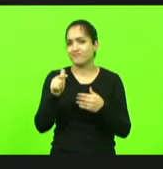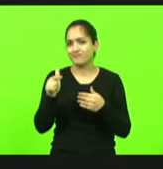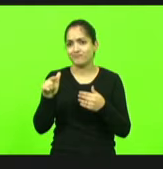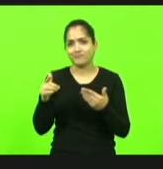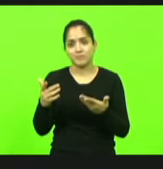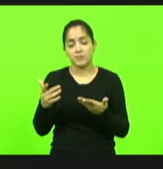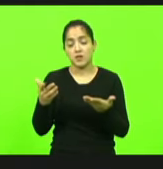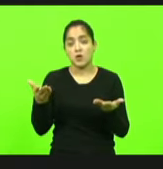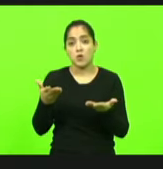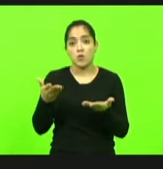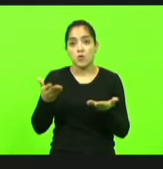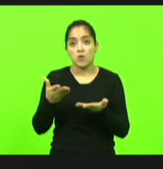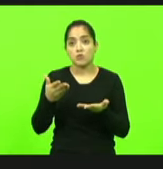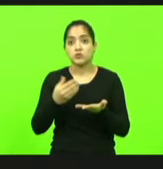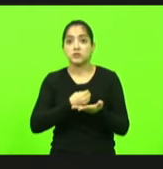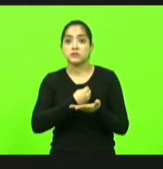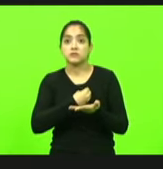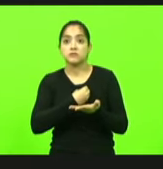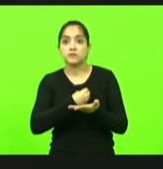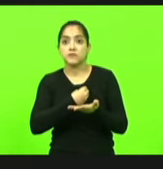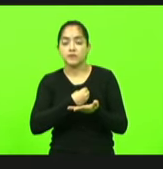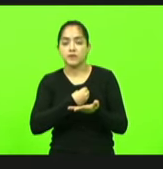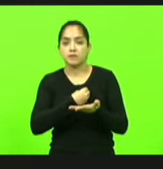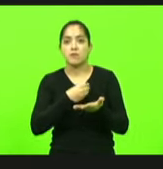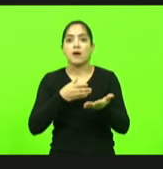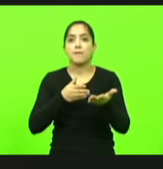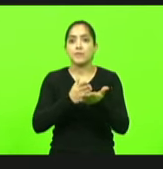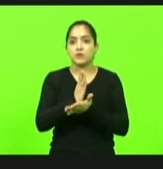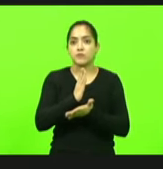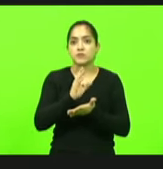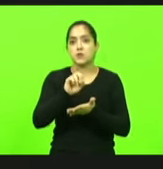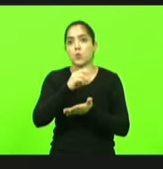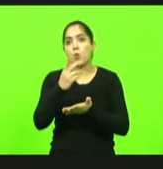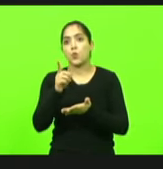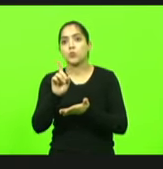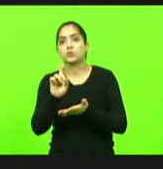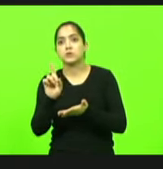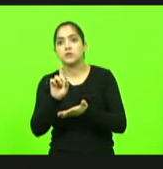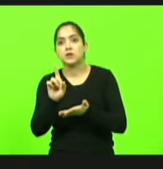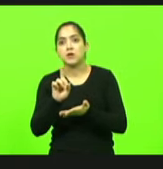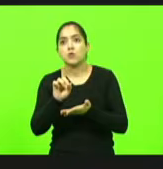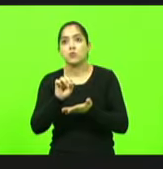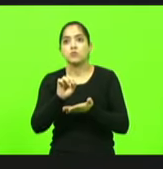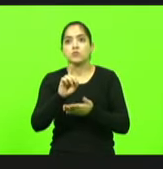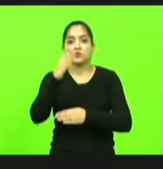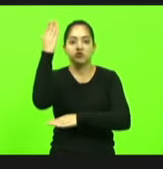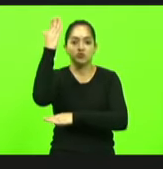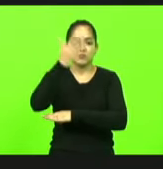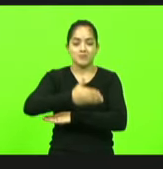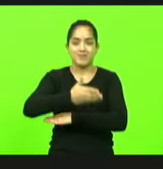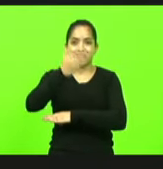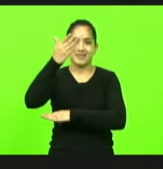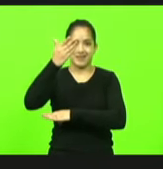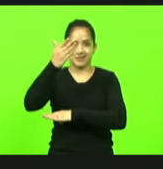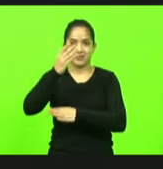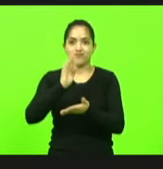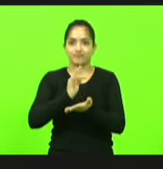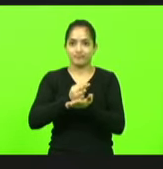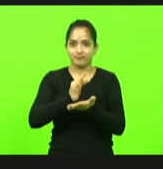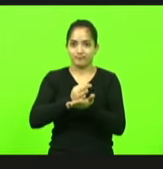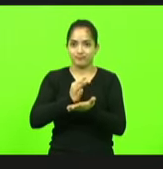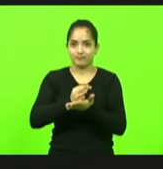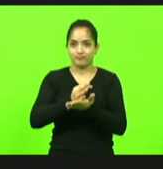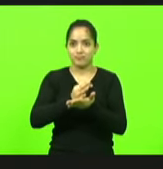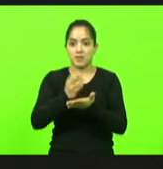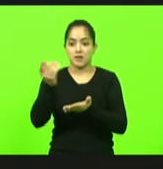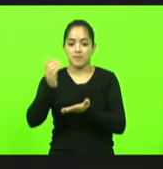vivendo hoje é justamente a aprovação ou não de um pedágio para nos permitir investir em obras